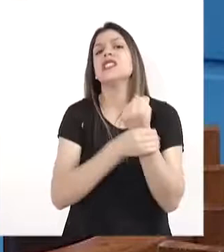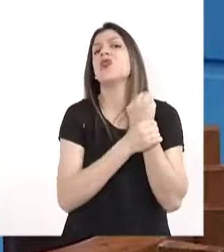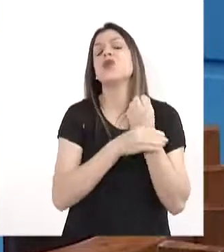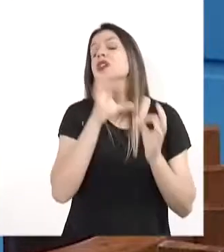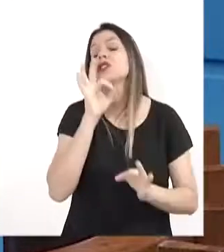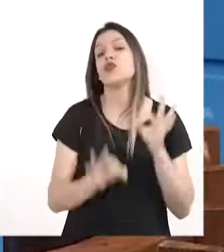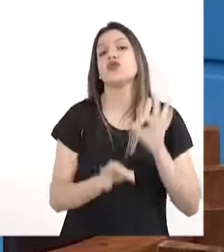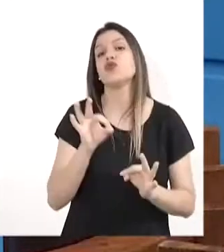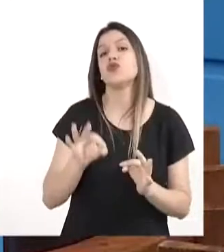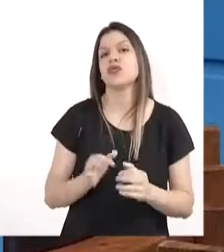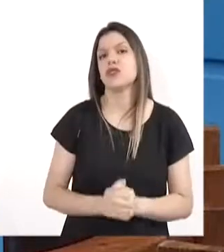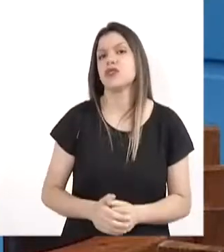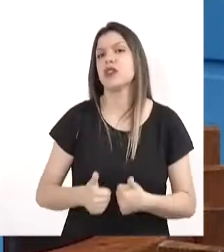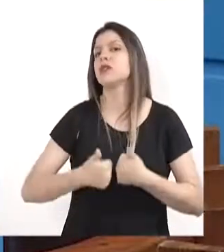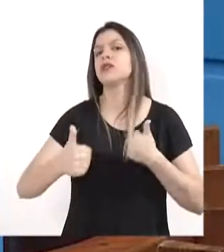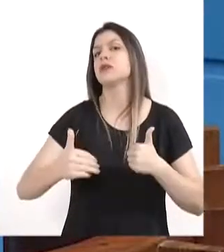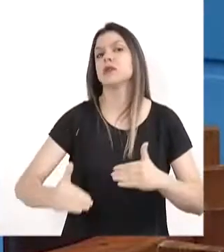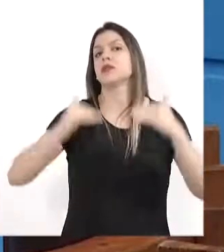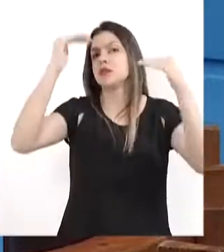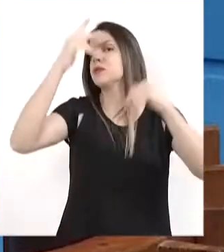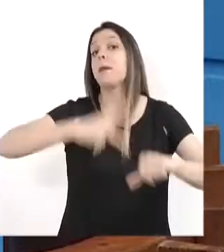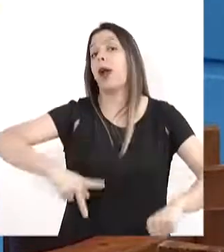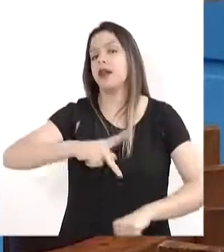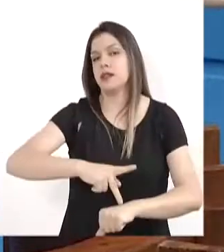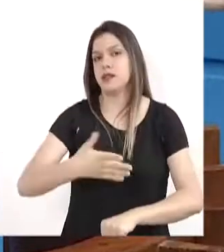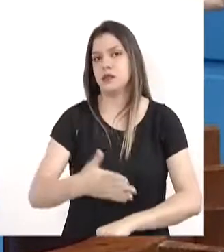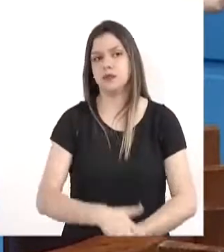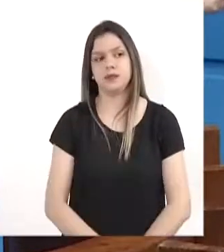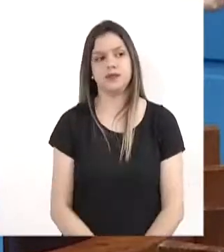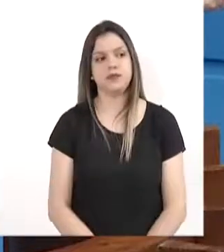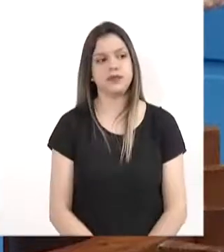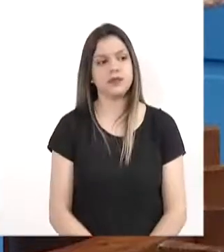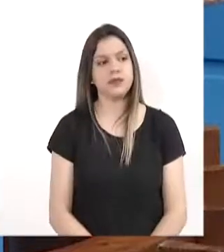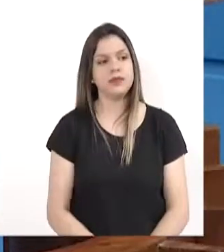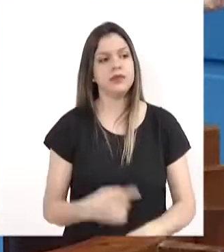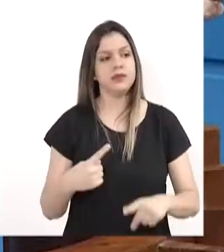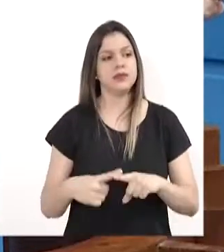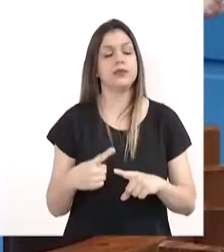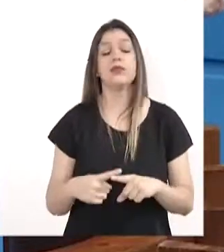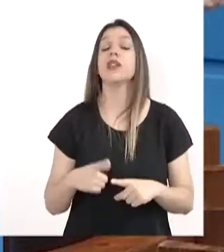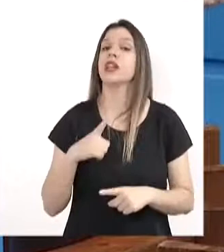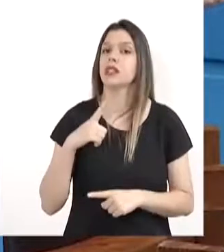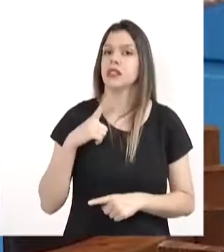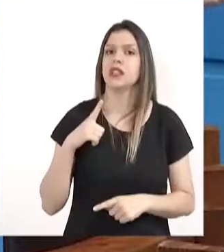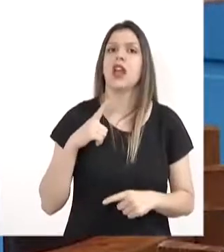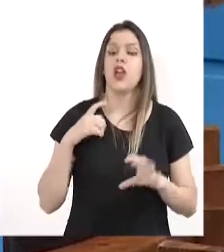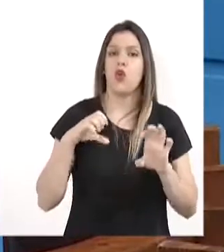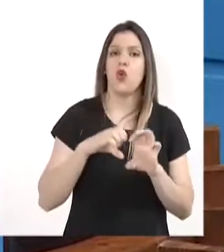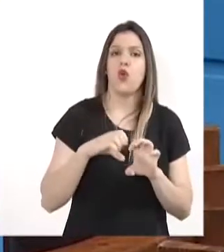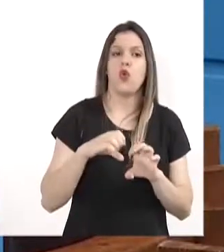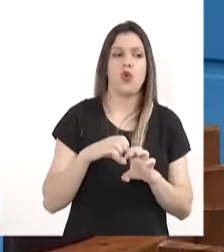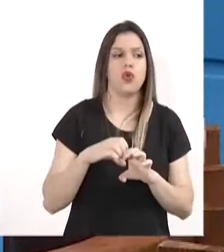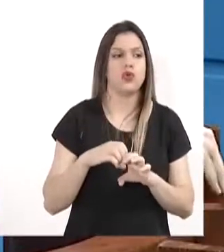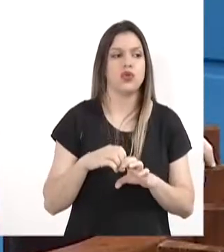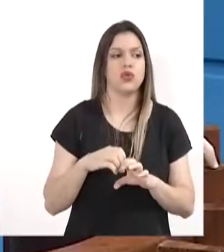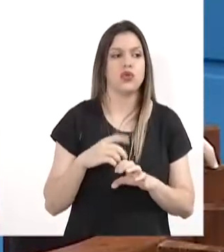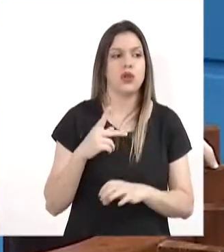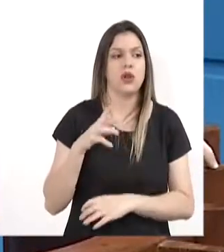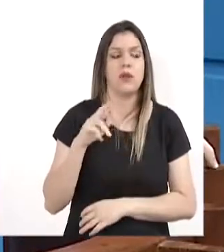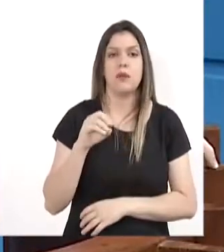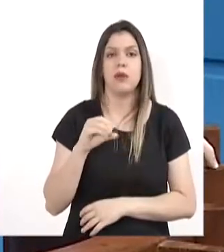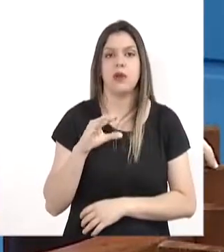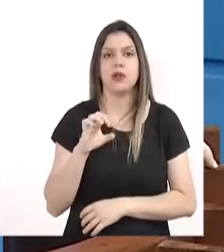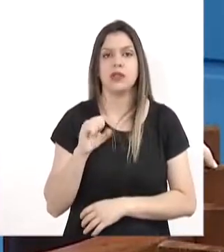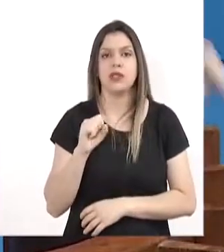do país? E eu falo isso com fundamento, porque hoje o Código de Processo Civil prevê como princípio a estabilidade